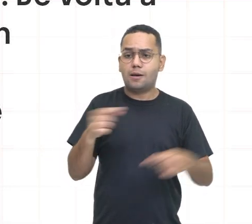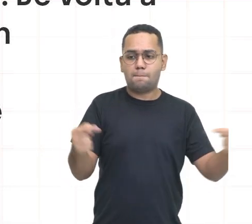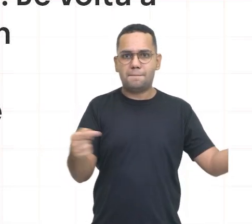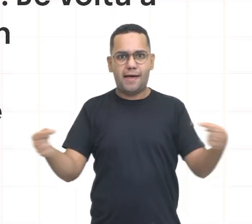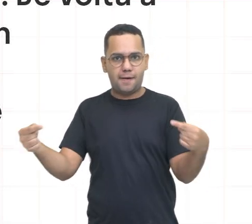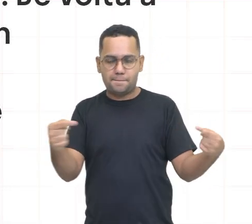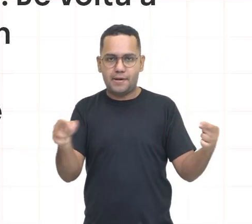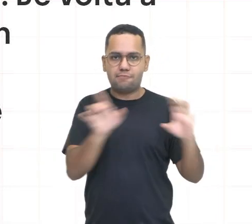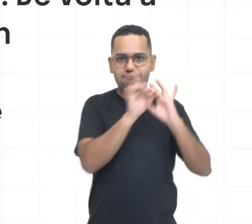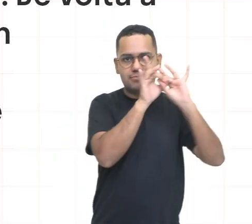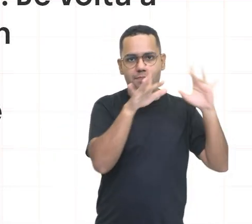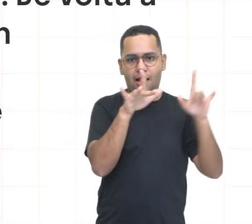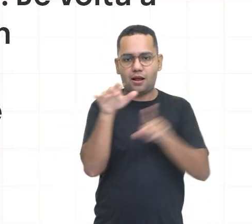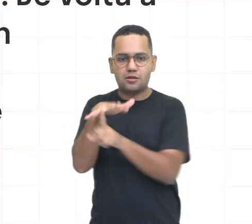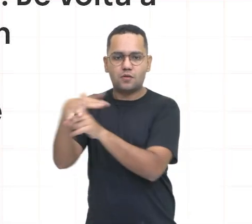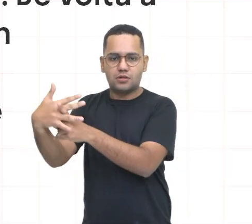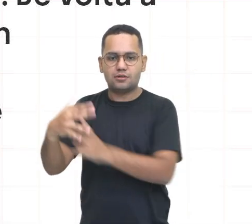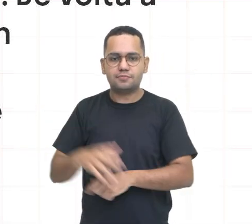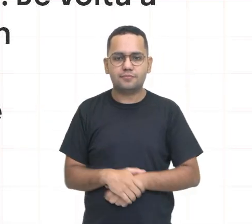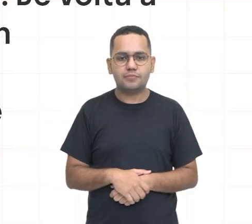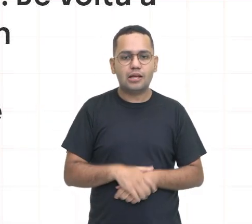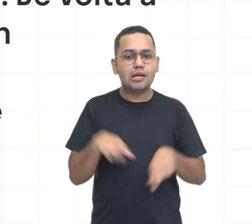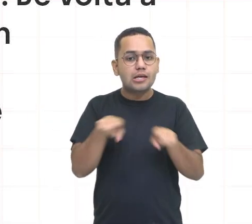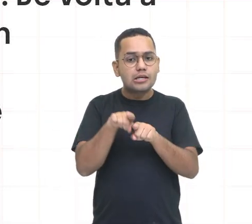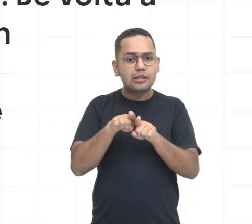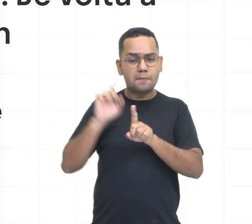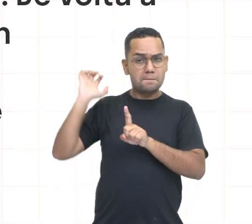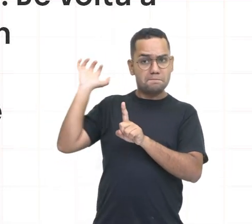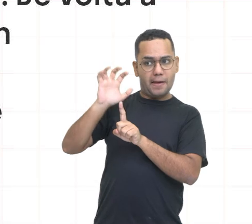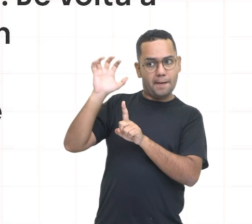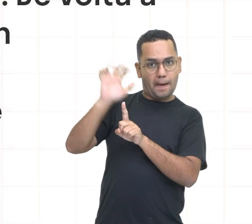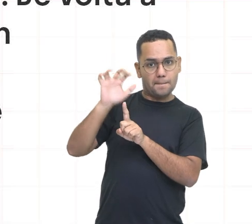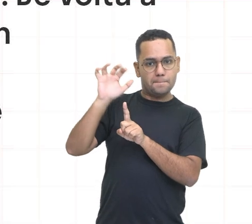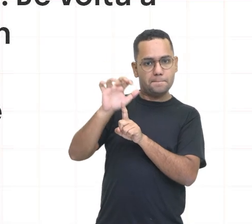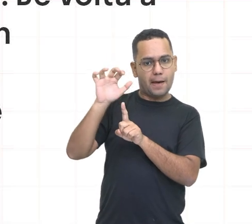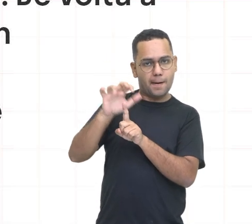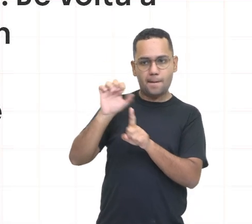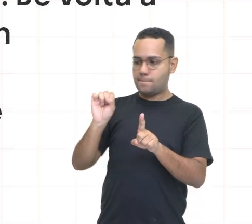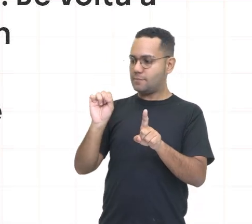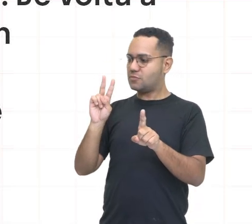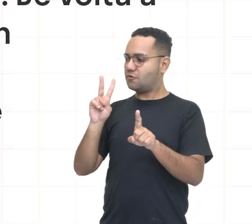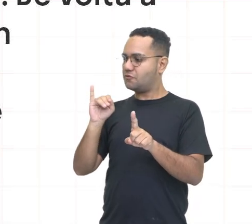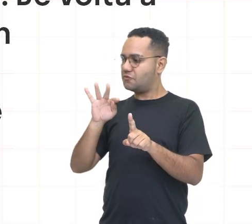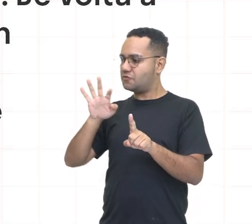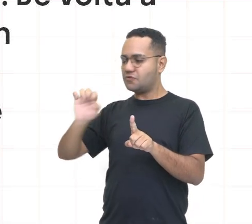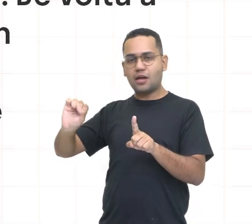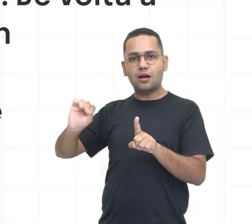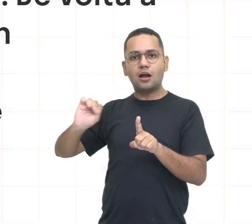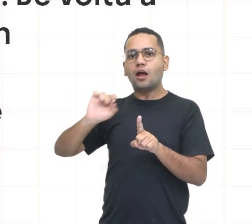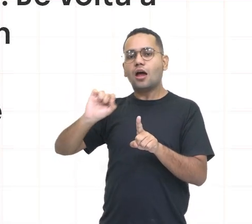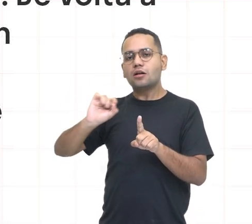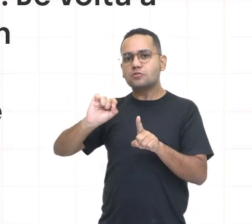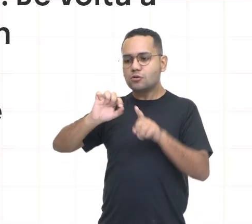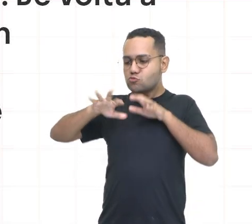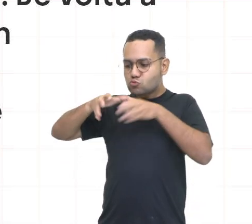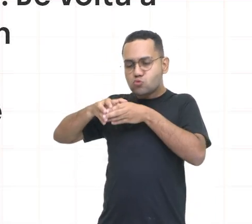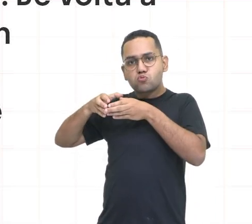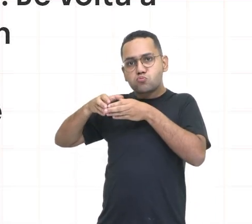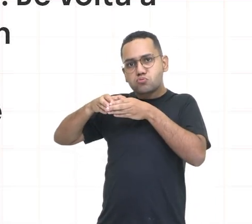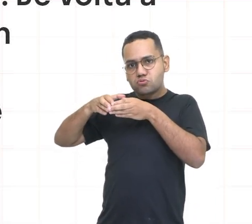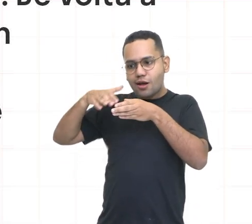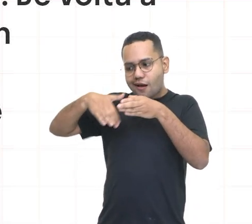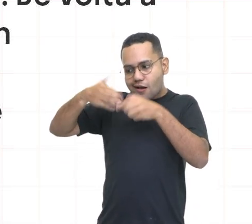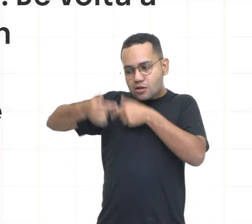e socialistas, sofrendo pressão dos sovietes, que na época eram conselhos que estavam ali dentro dos trabalhadores,